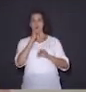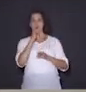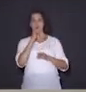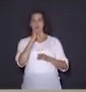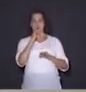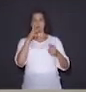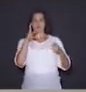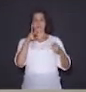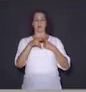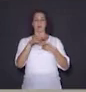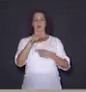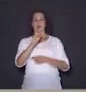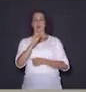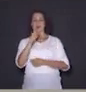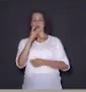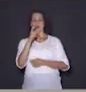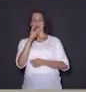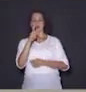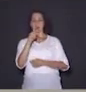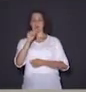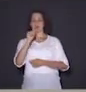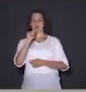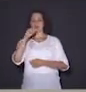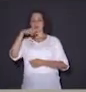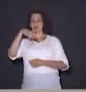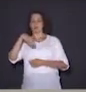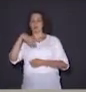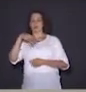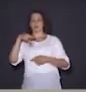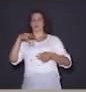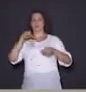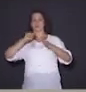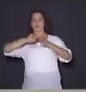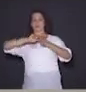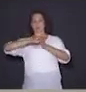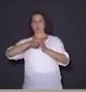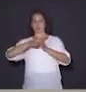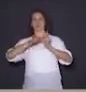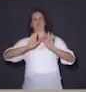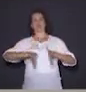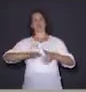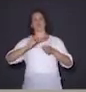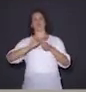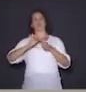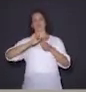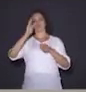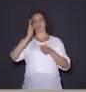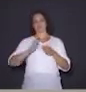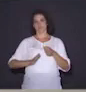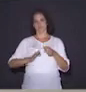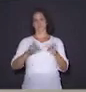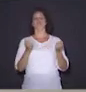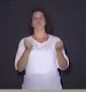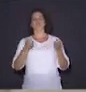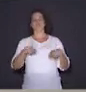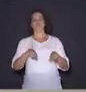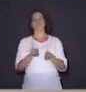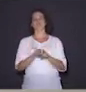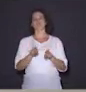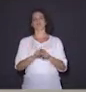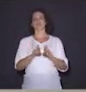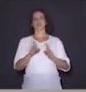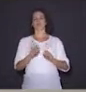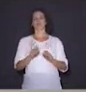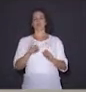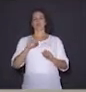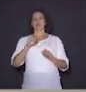bloqueá determinada porta por onde a maior parte dos spams vem e isso já foi feito no brasil é possível também fazer se um